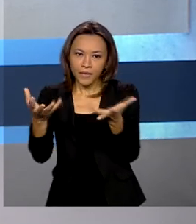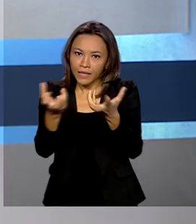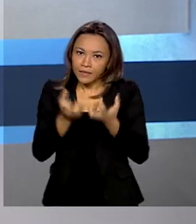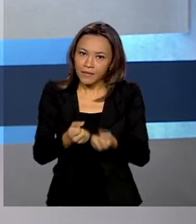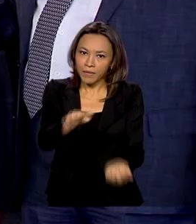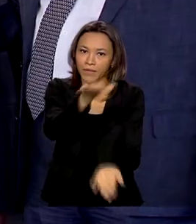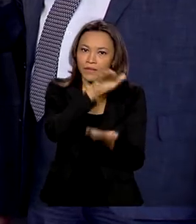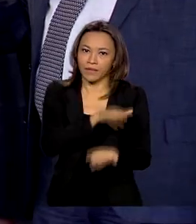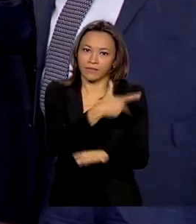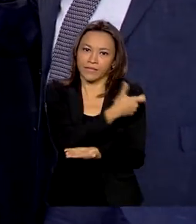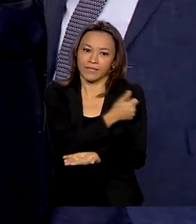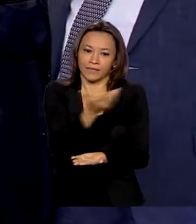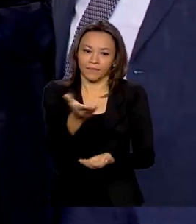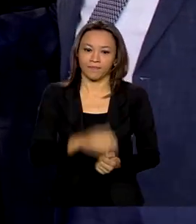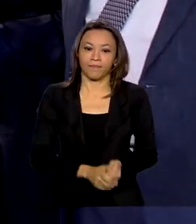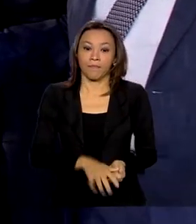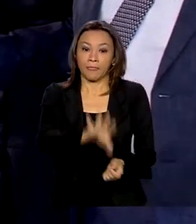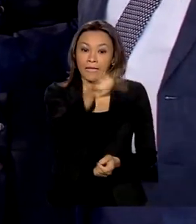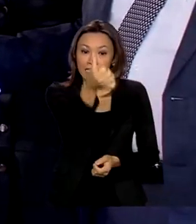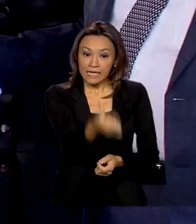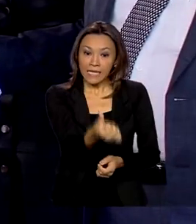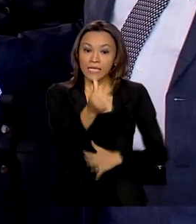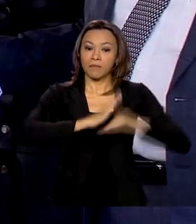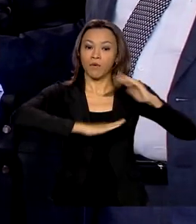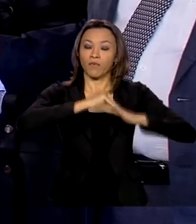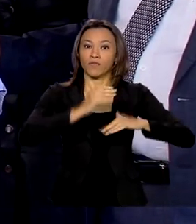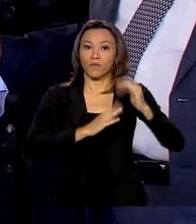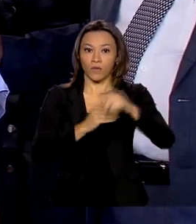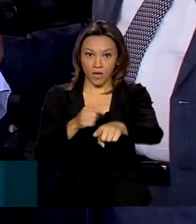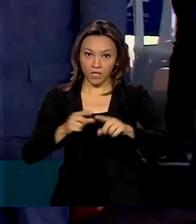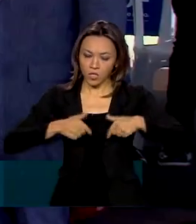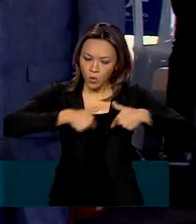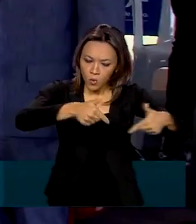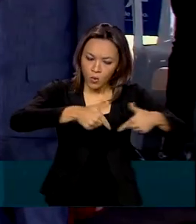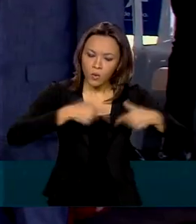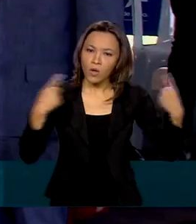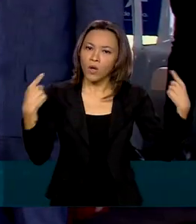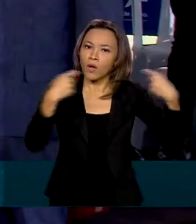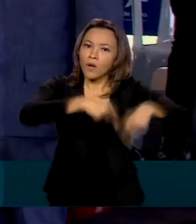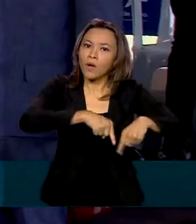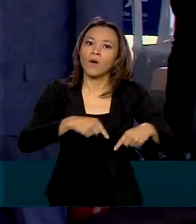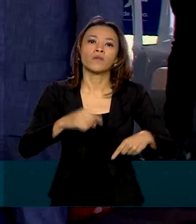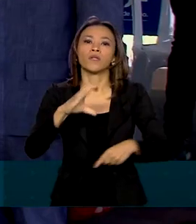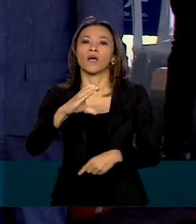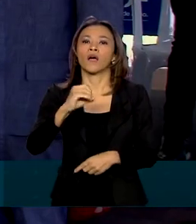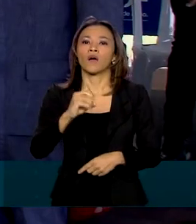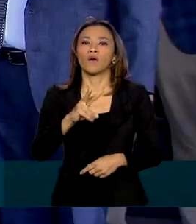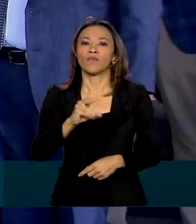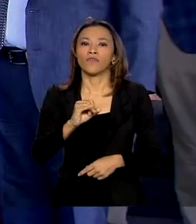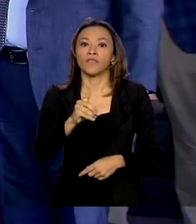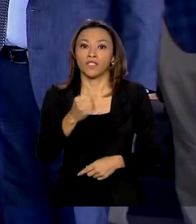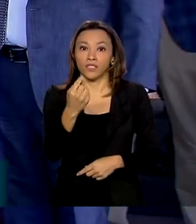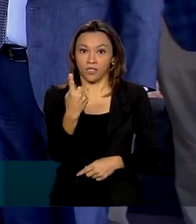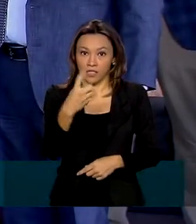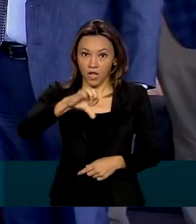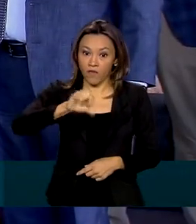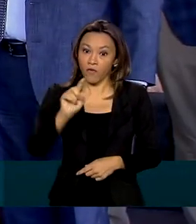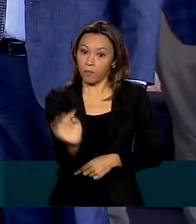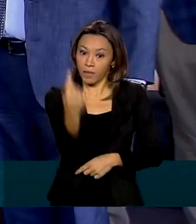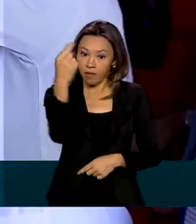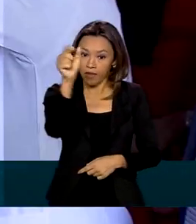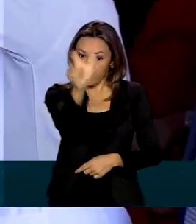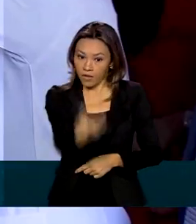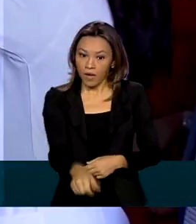locais seis profissionais que atuam no combate ao novo coronavírus foram os primeiros a serem vacinados uma